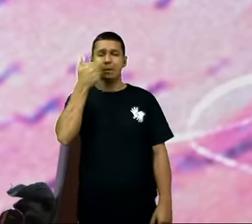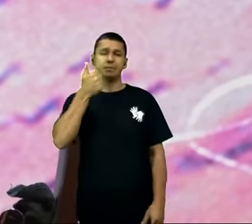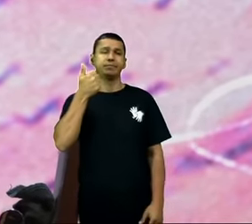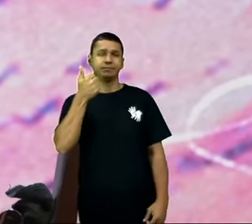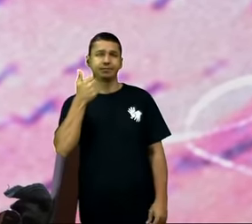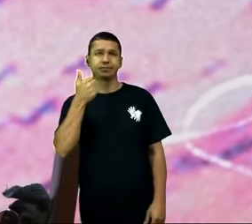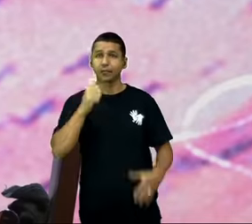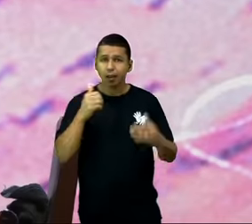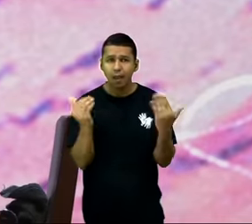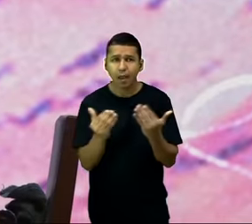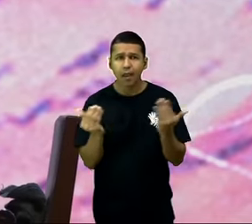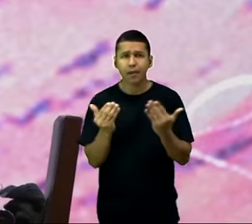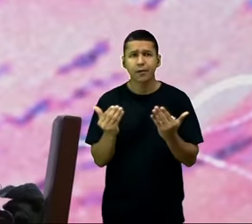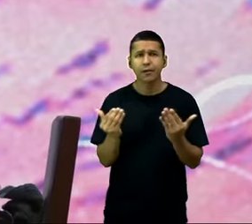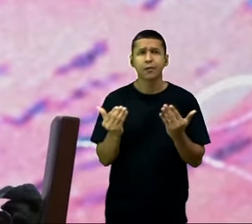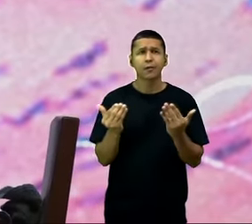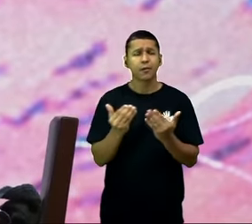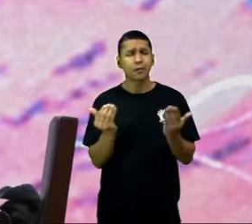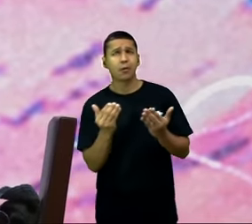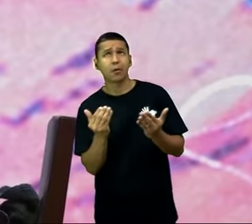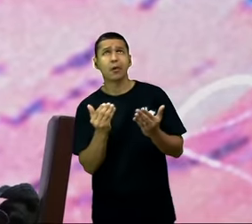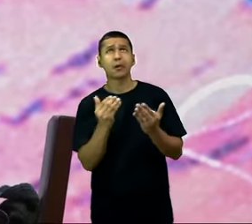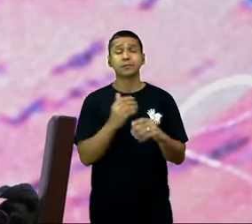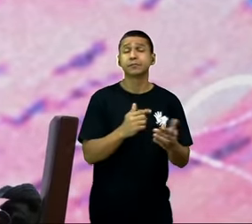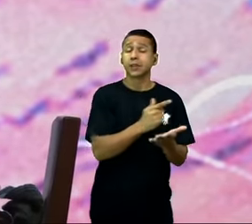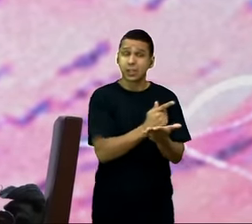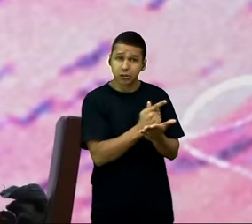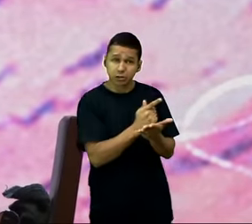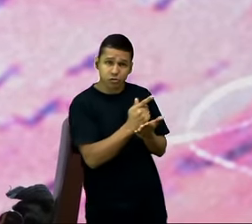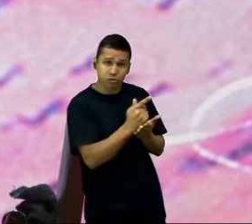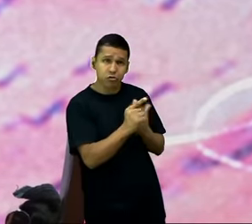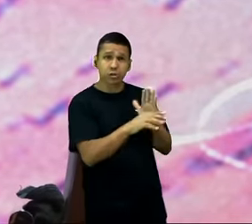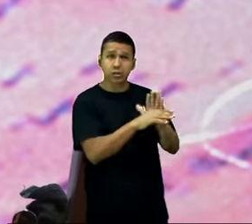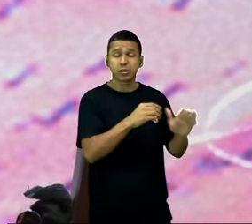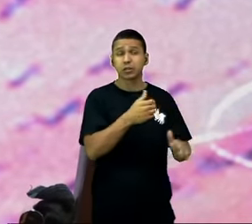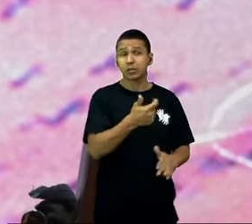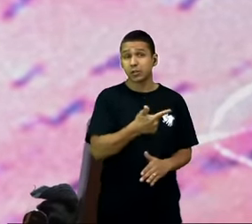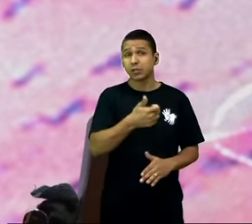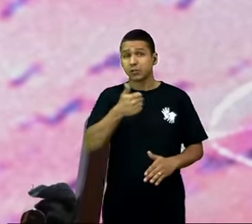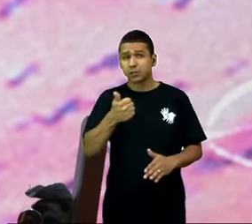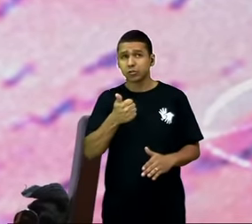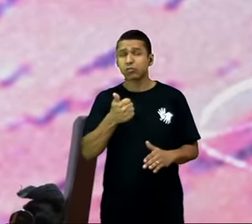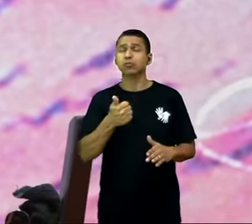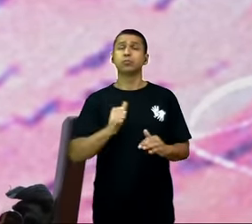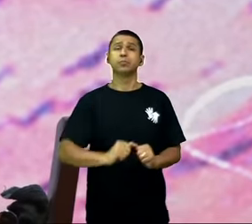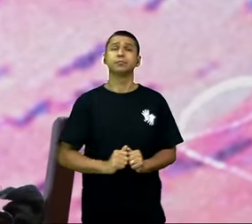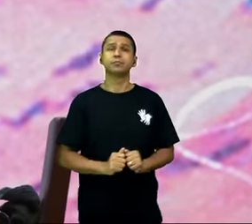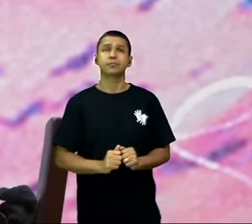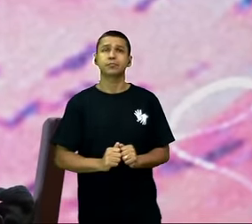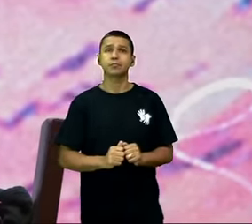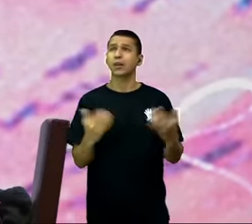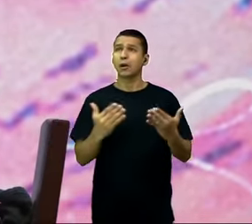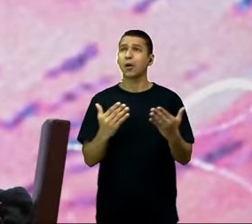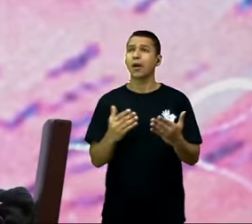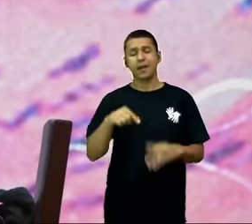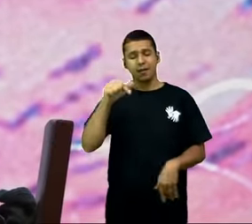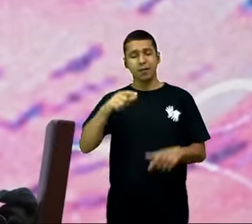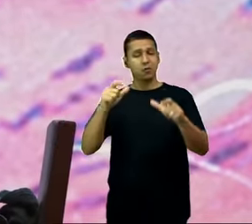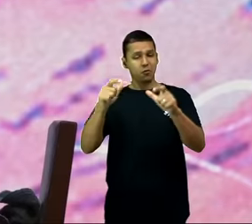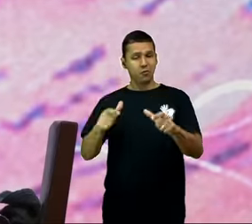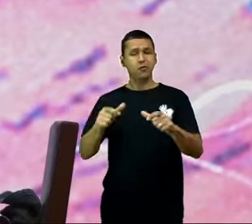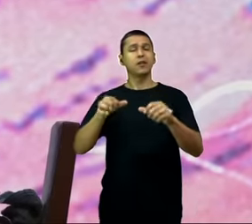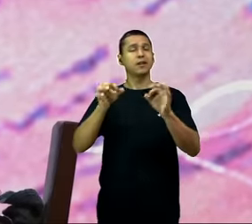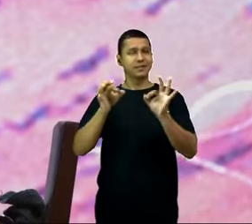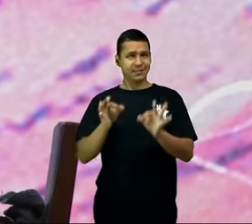que agora, nesse momento da história, em Gênesis 21, a impressão que dá é que finalmente eles estão no lugar certo, ou seja, o